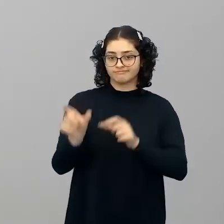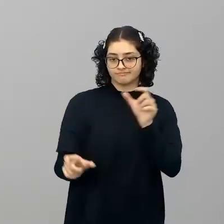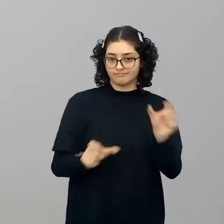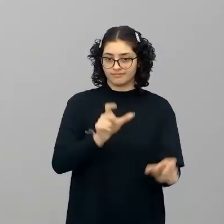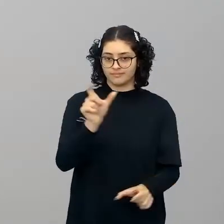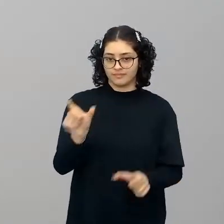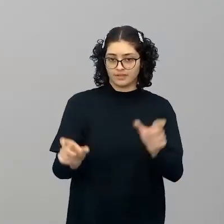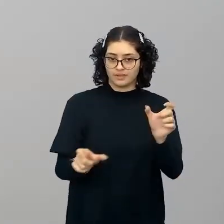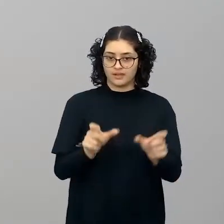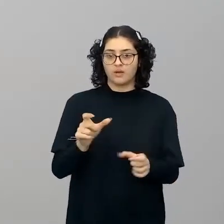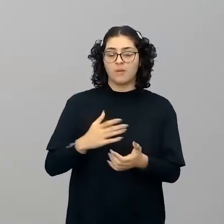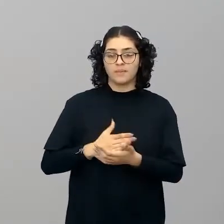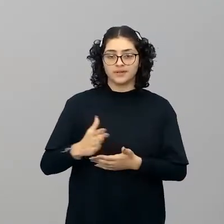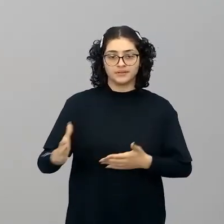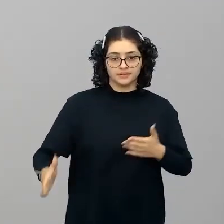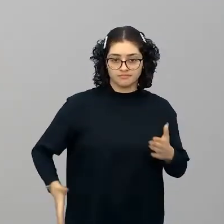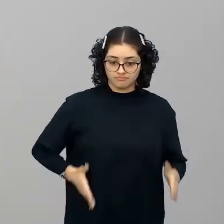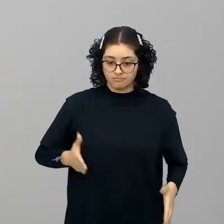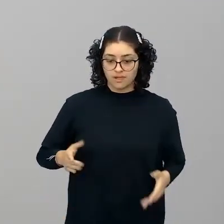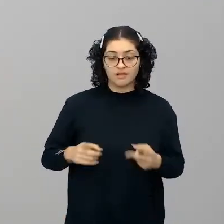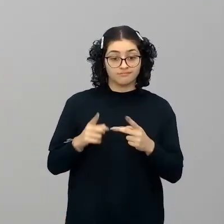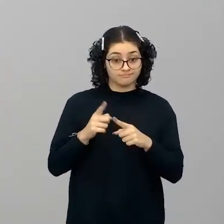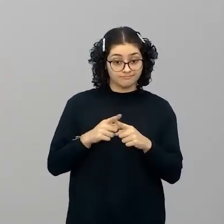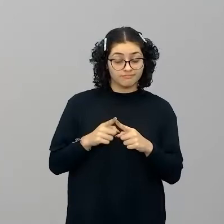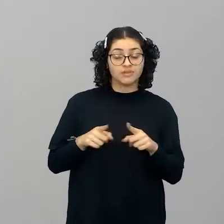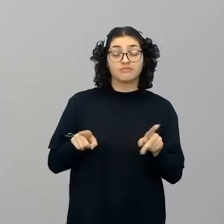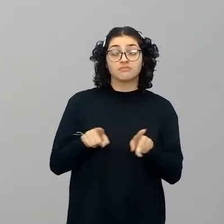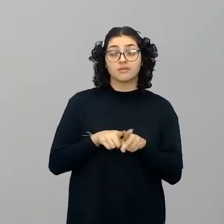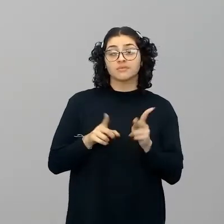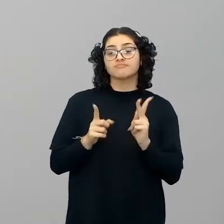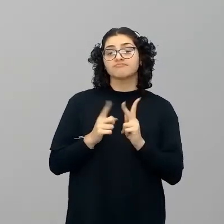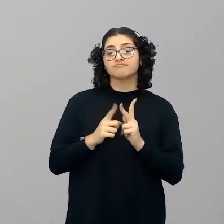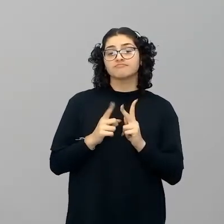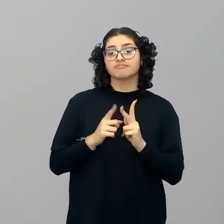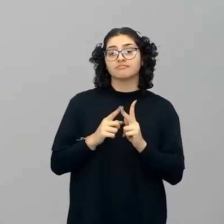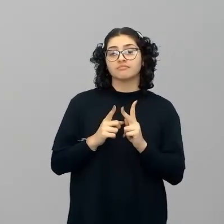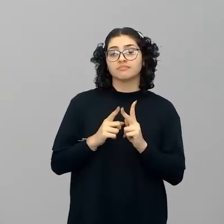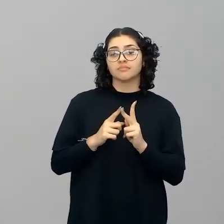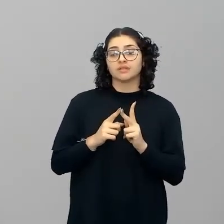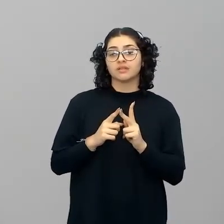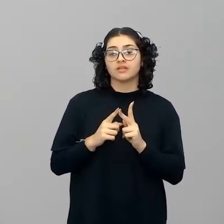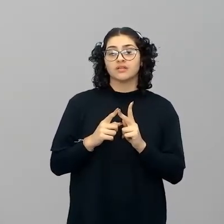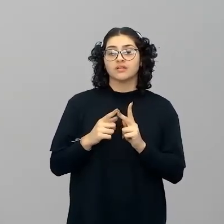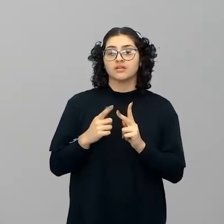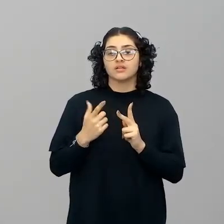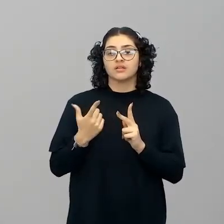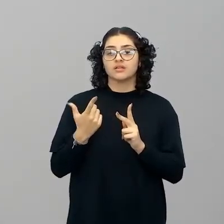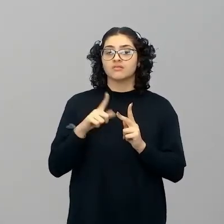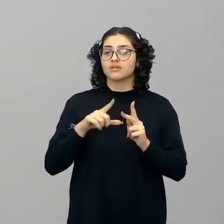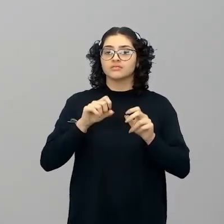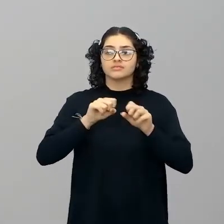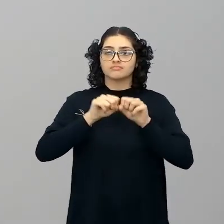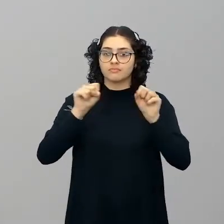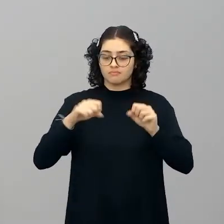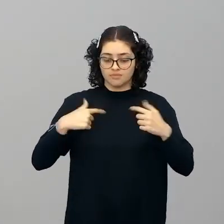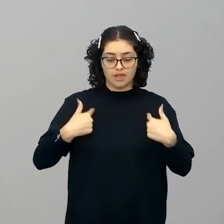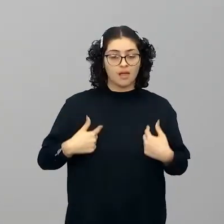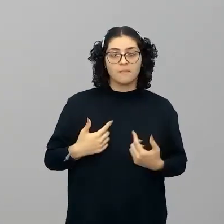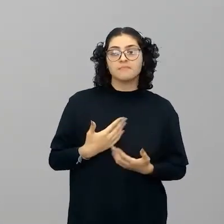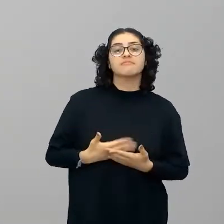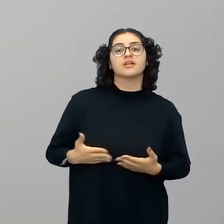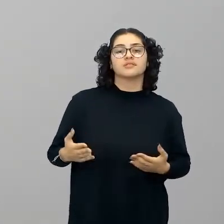além de se tornarem cadeirantes, não conseguirem se movimentar, também perdem aí a função de alguns sistemas.